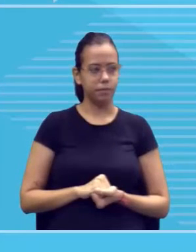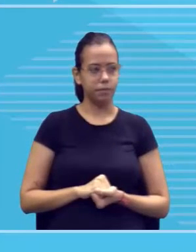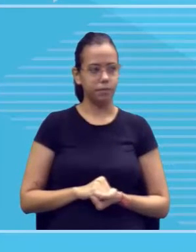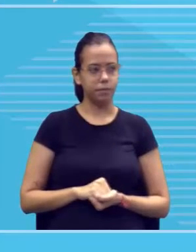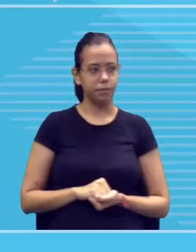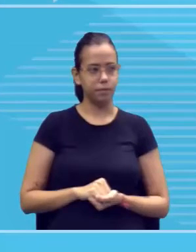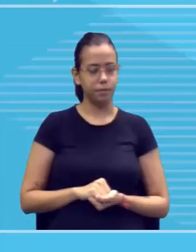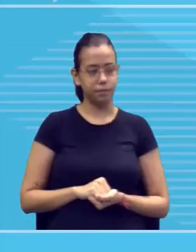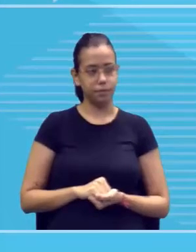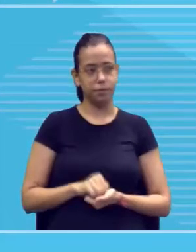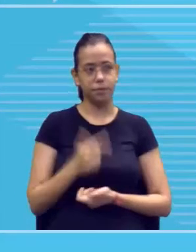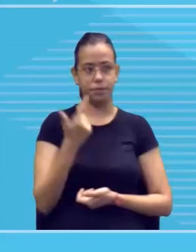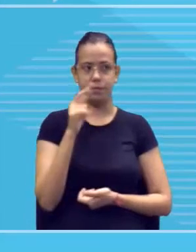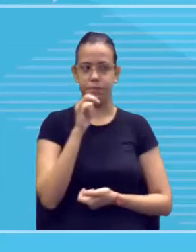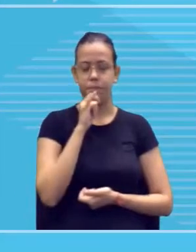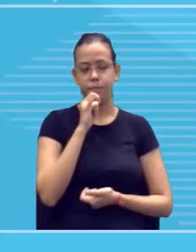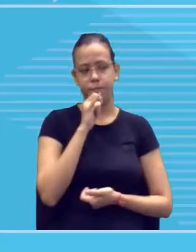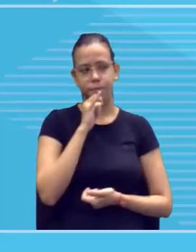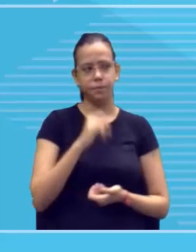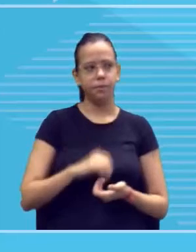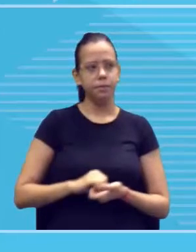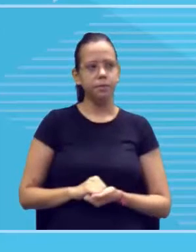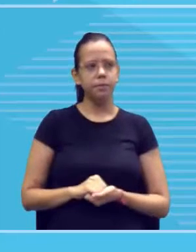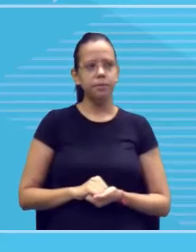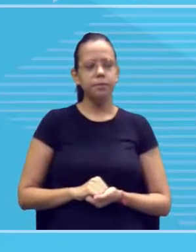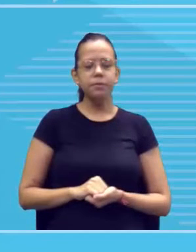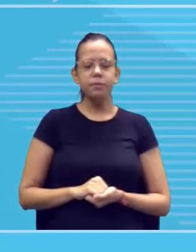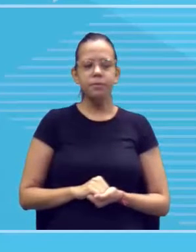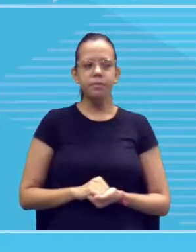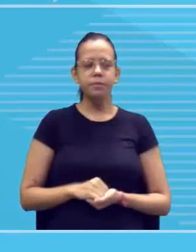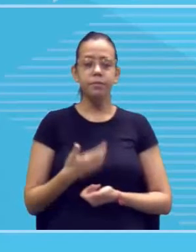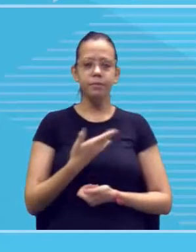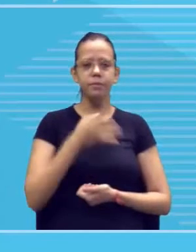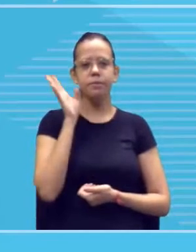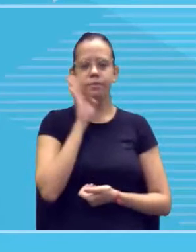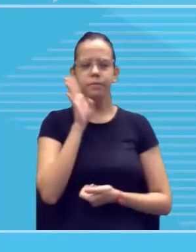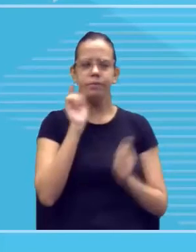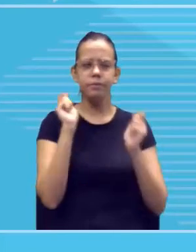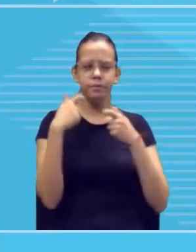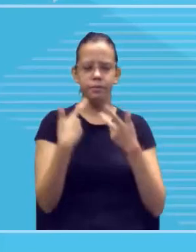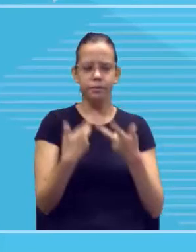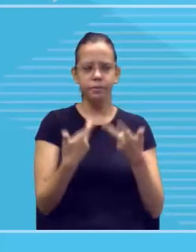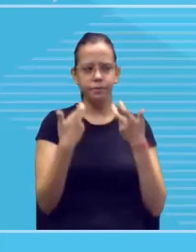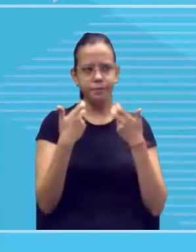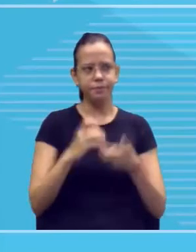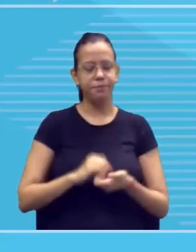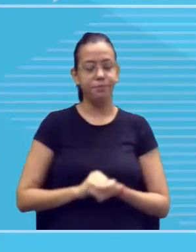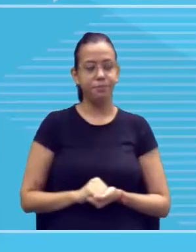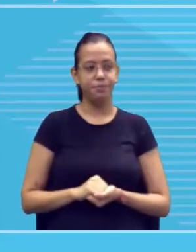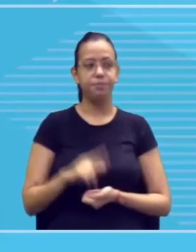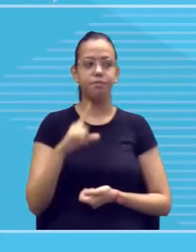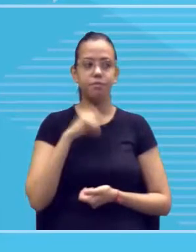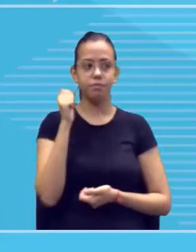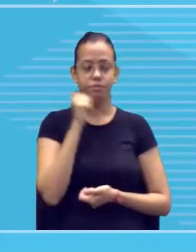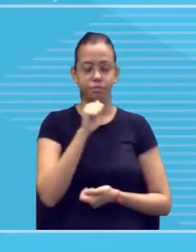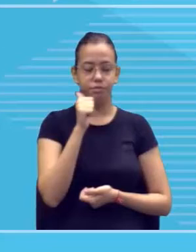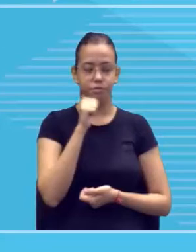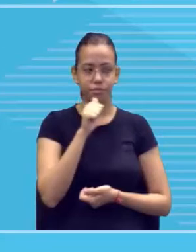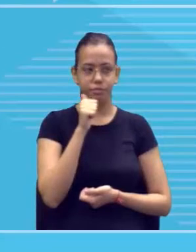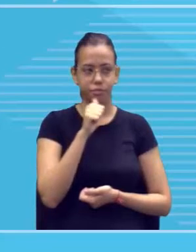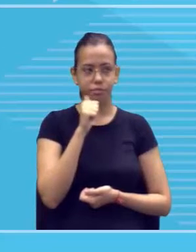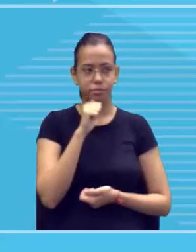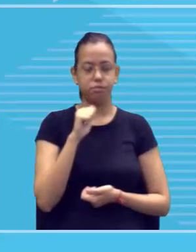dá uma olhadinha mais um exemplo esse aqui é legal Você consegue perceber aí olha só tem uma moça